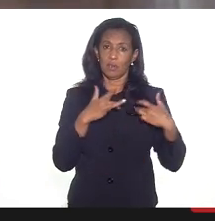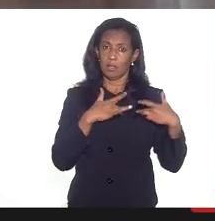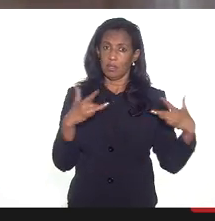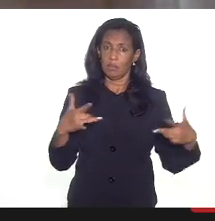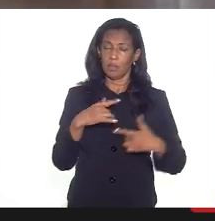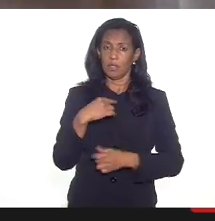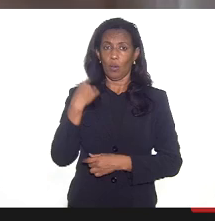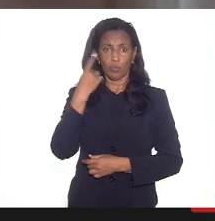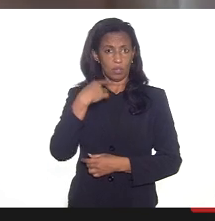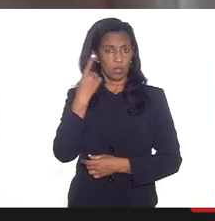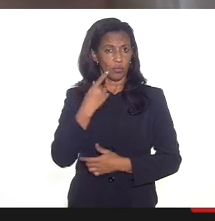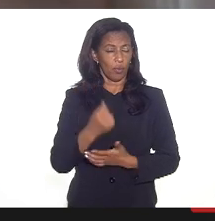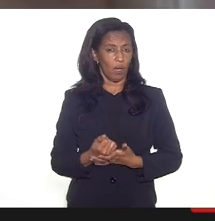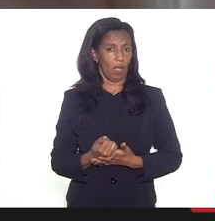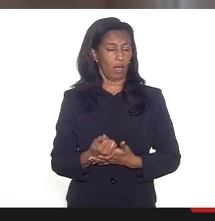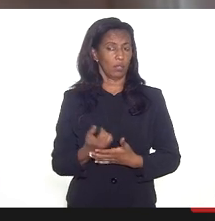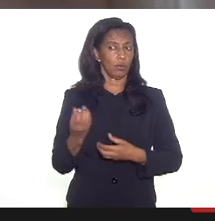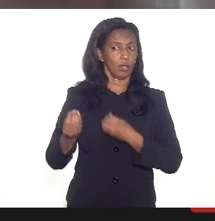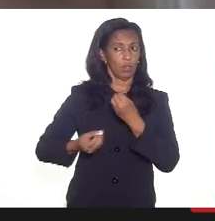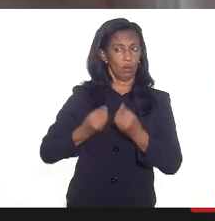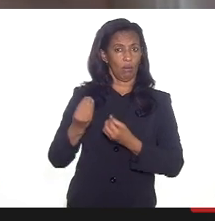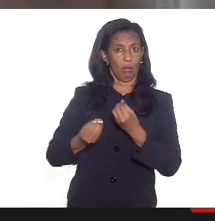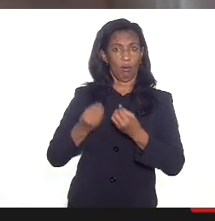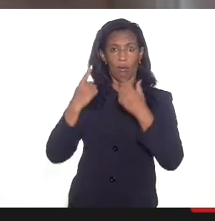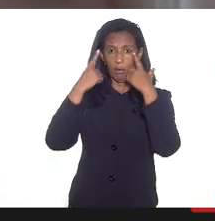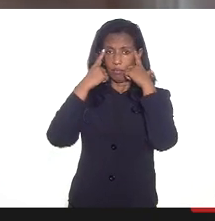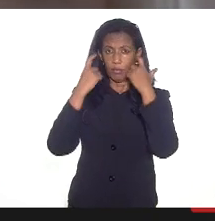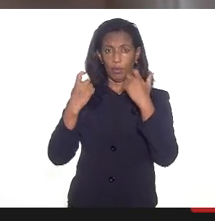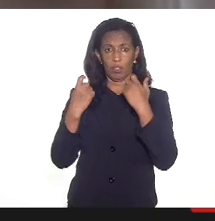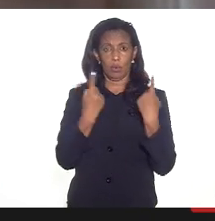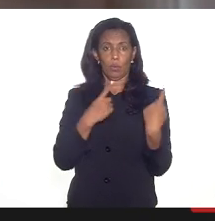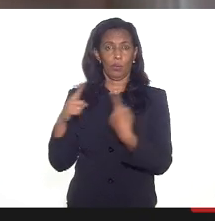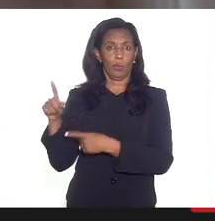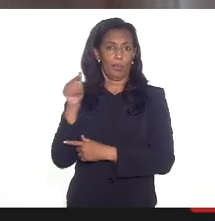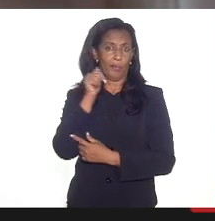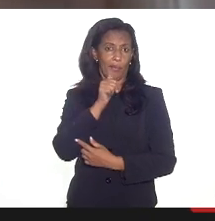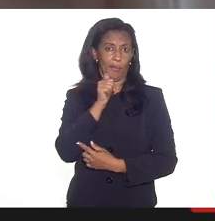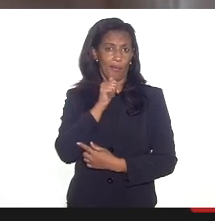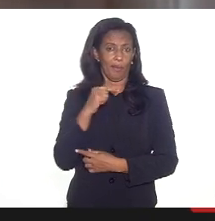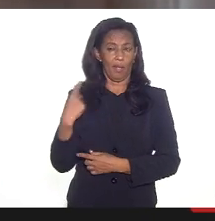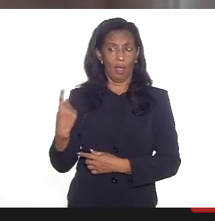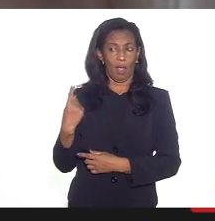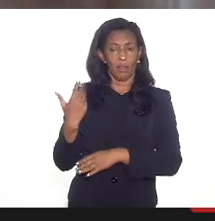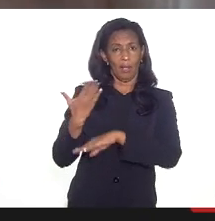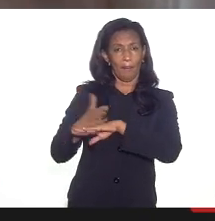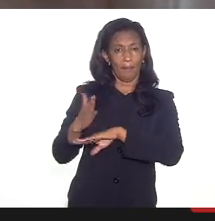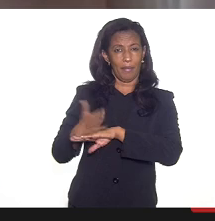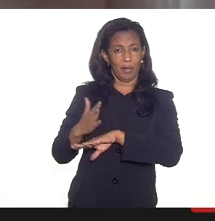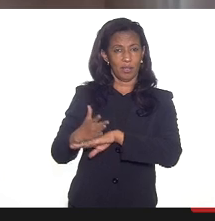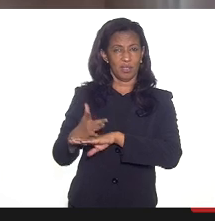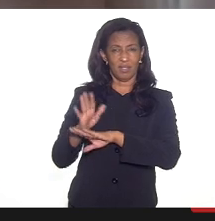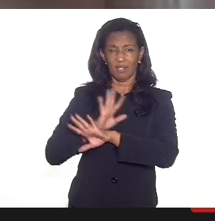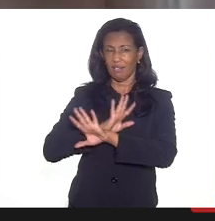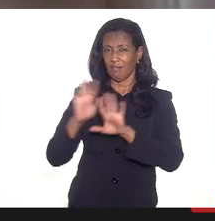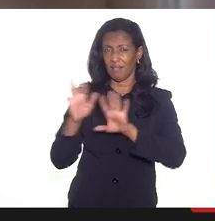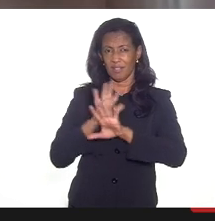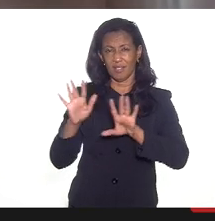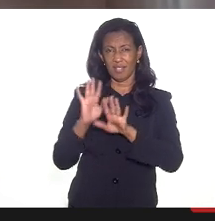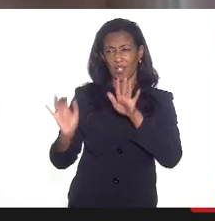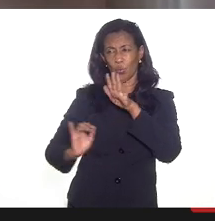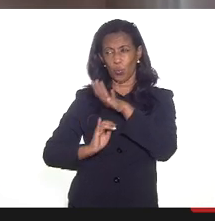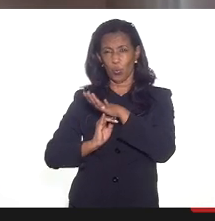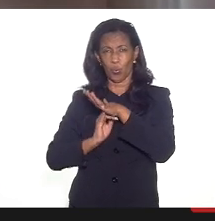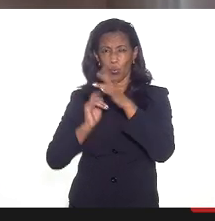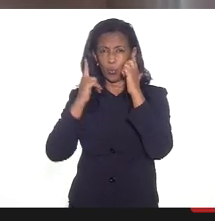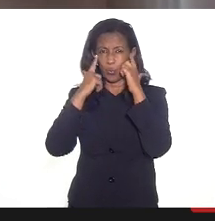os advogados em relação à questão da violência contra a mulher, de praticar uma advocacia sem machismo, sem violência institucional. A